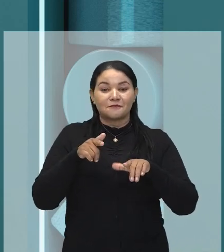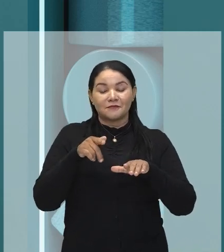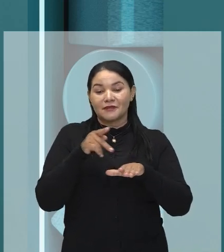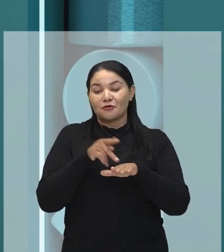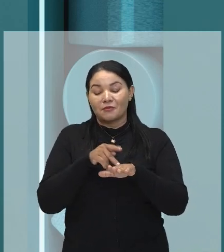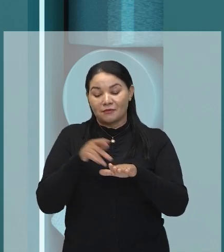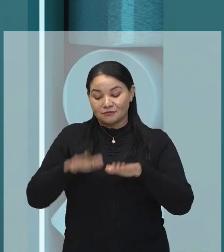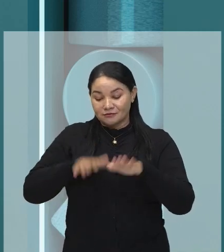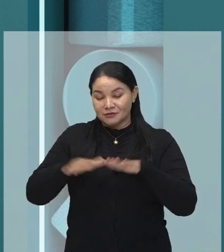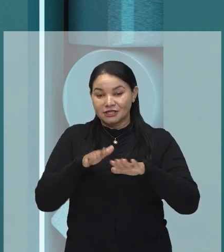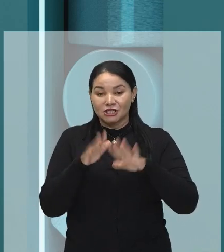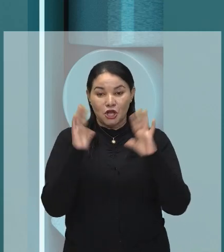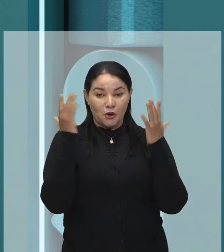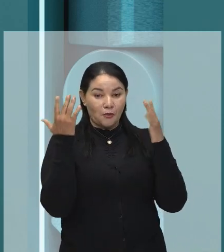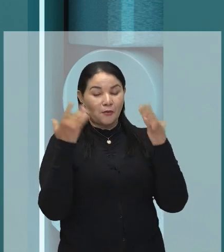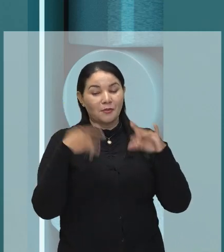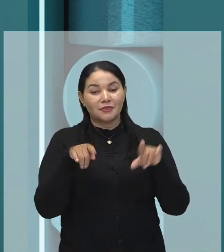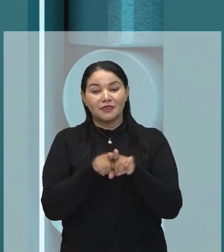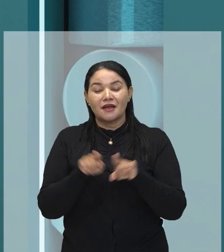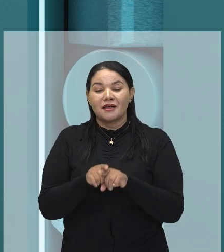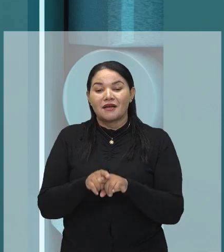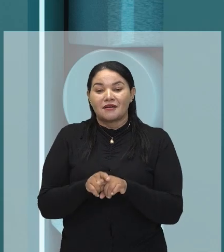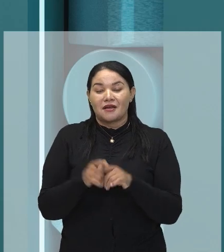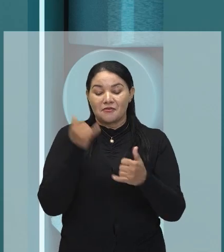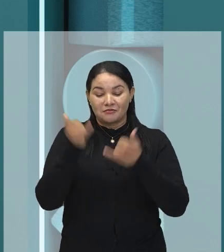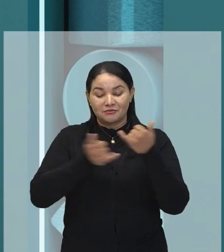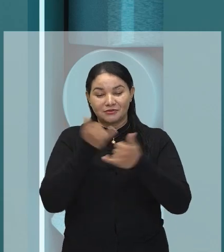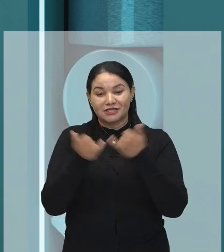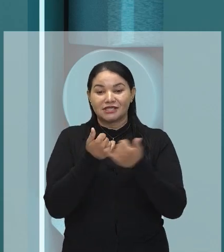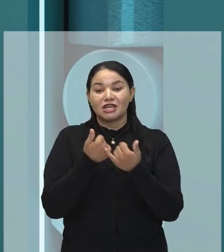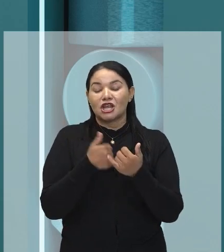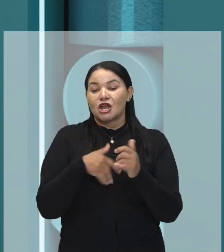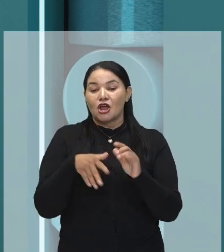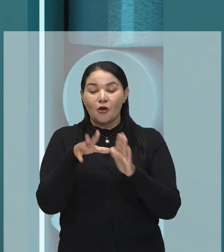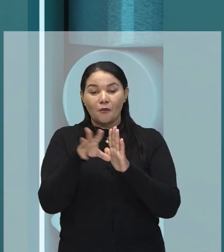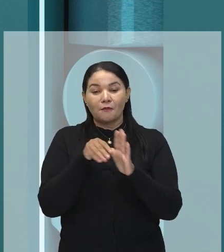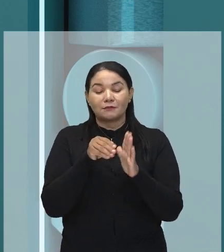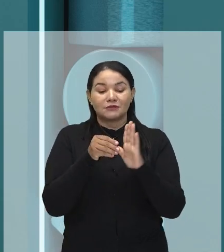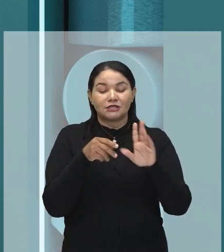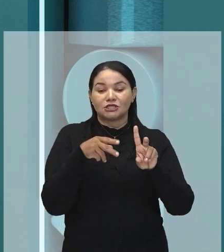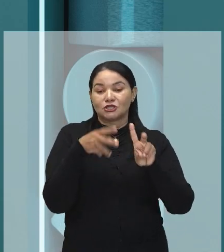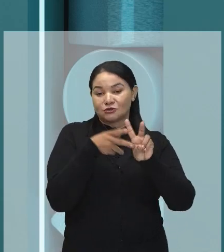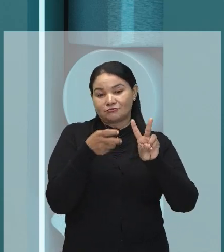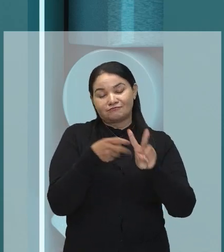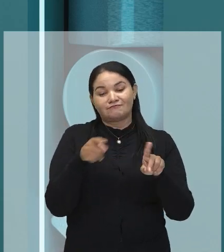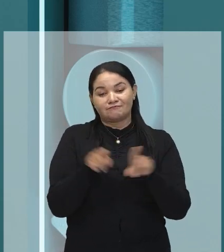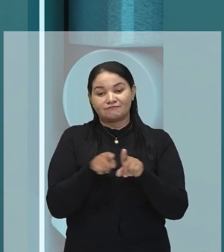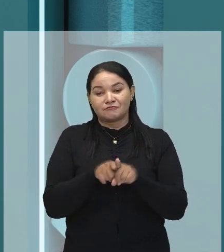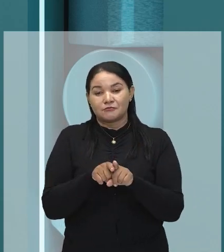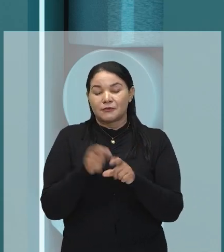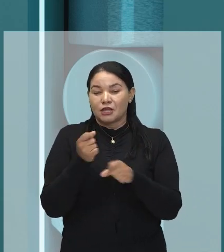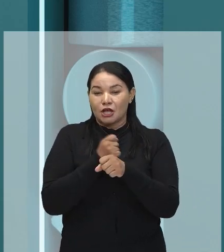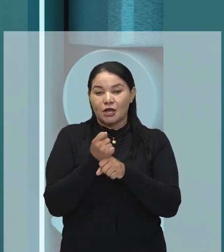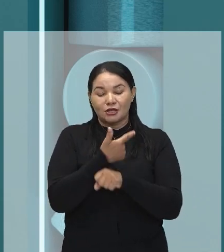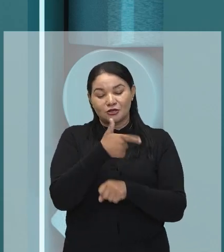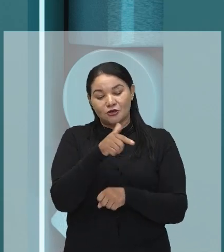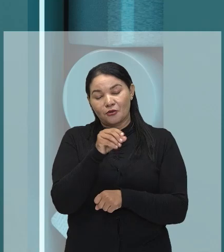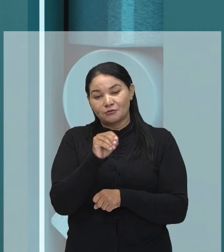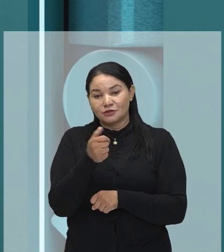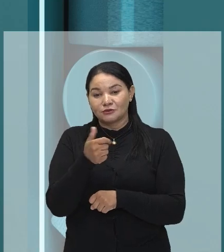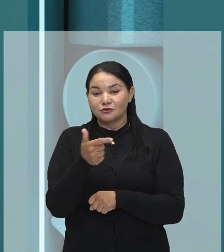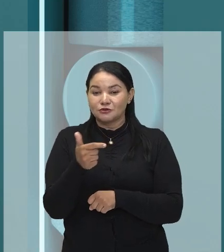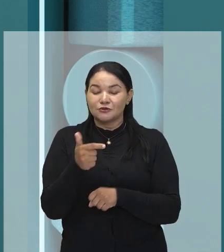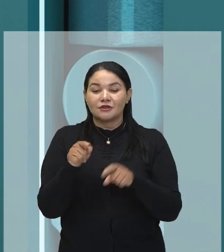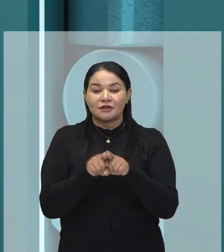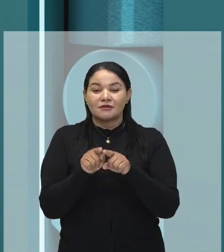passos da dança lembram as brincadeiras indígenas. Desde 2002 acontece o Festival Cururu Siriri.